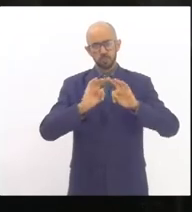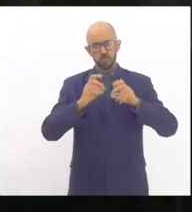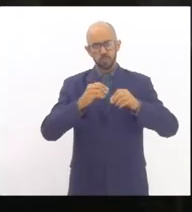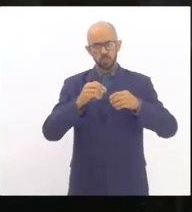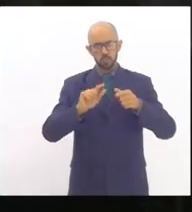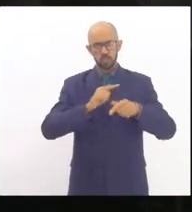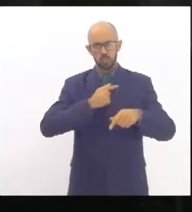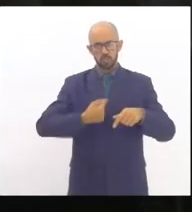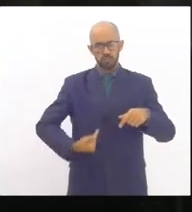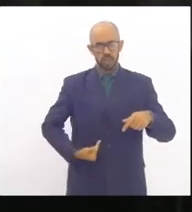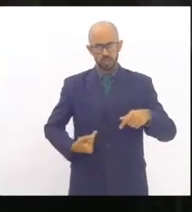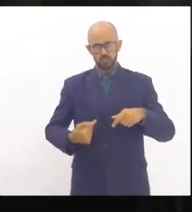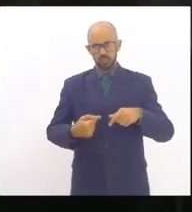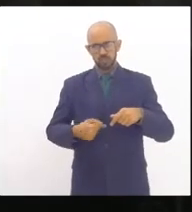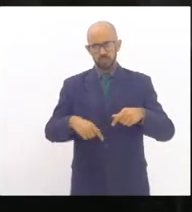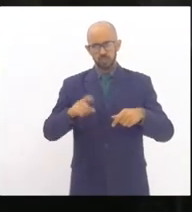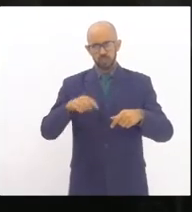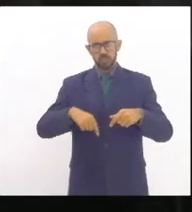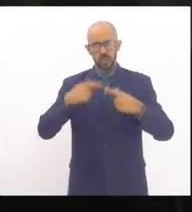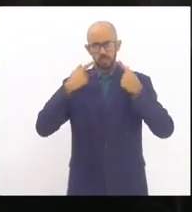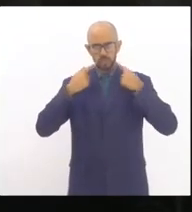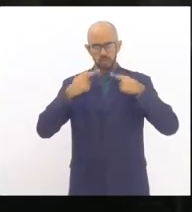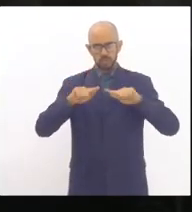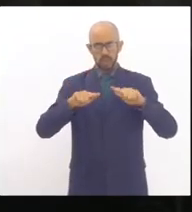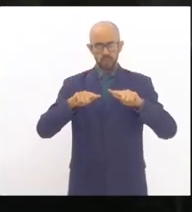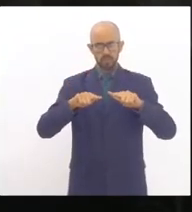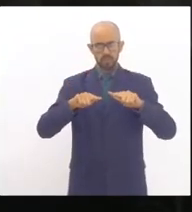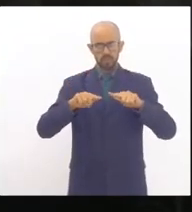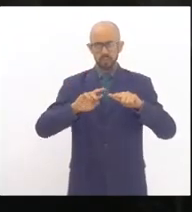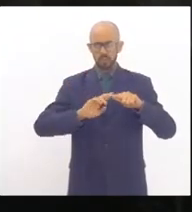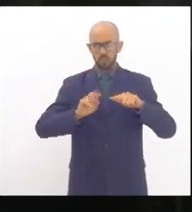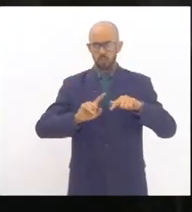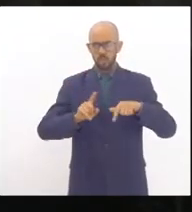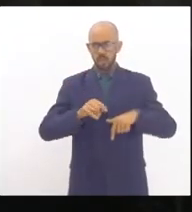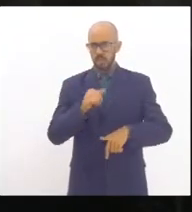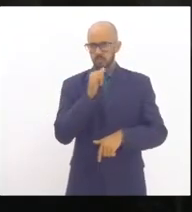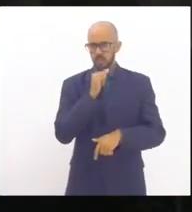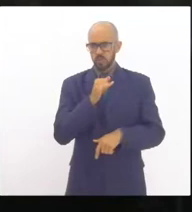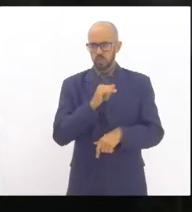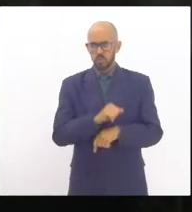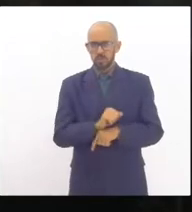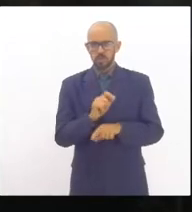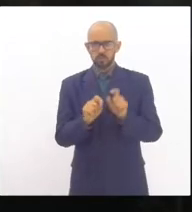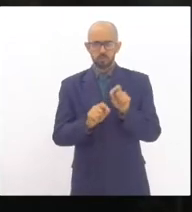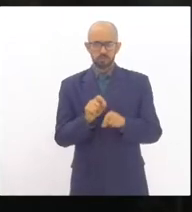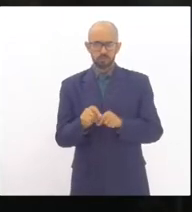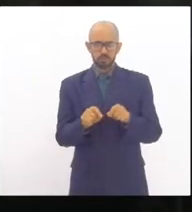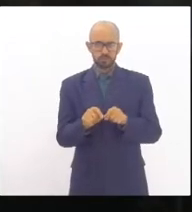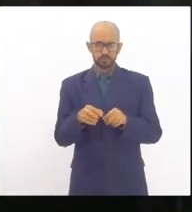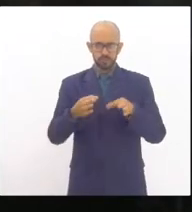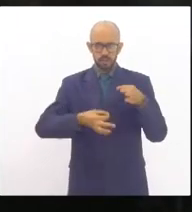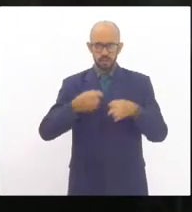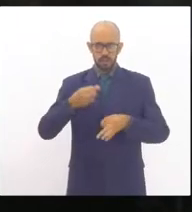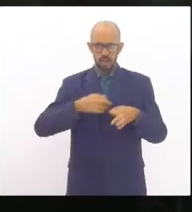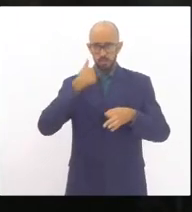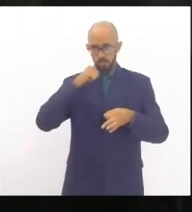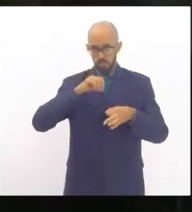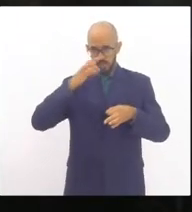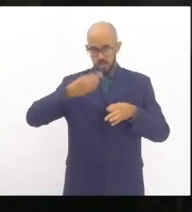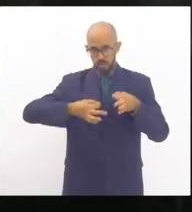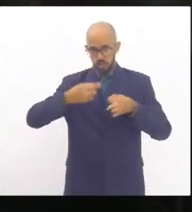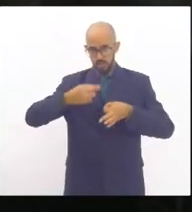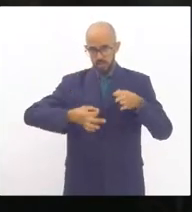então esse fato é de extrema gravidade e não foi à toa que a juíza responsável